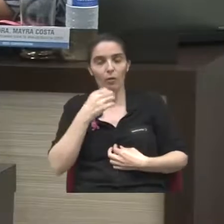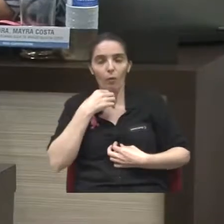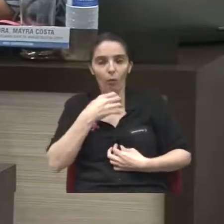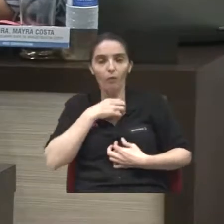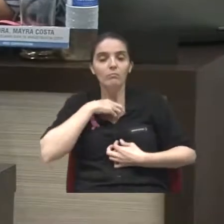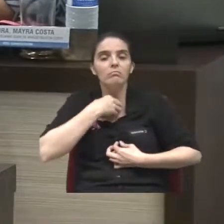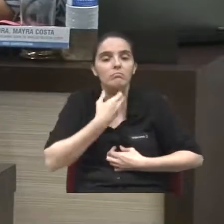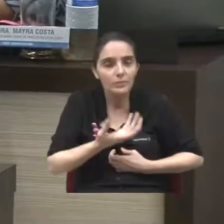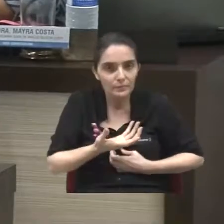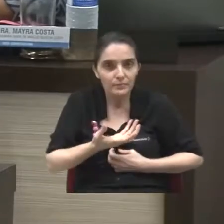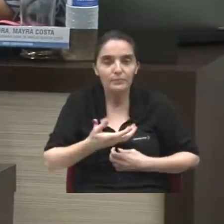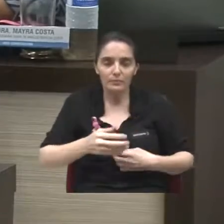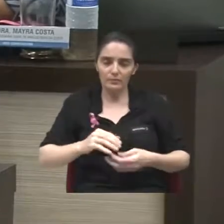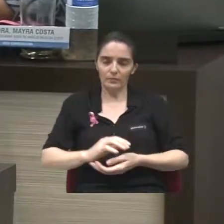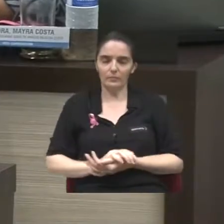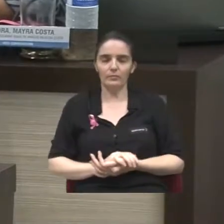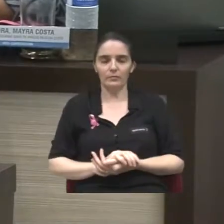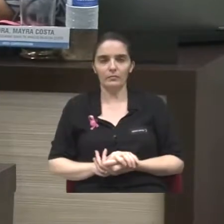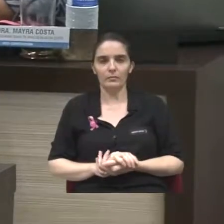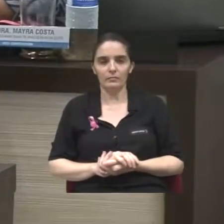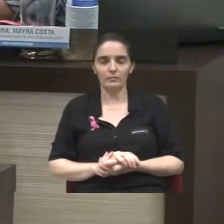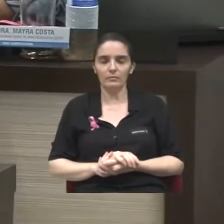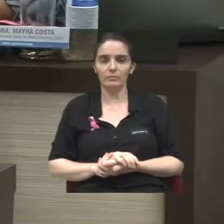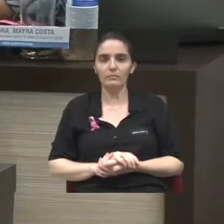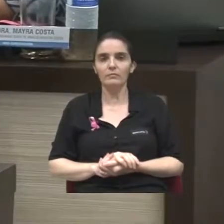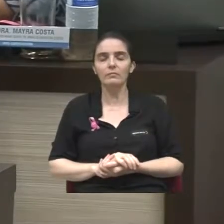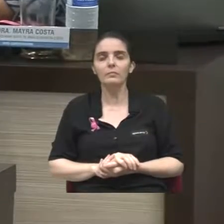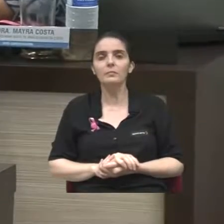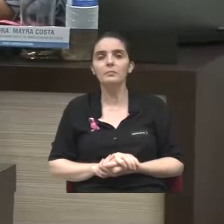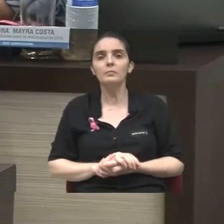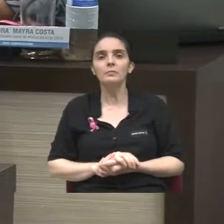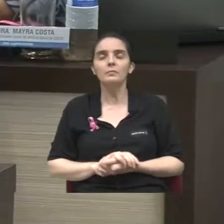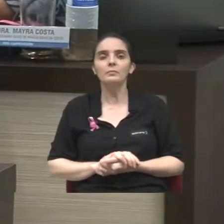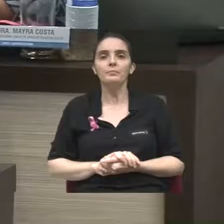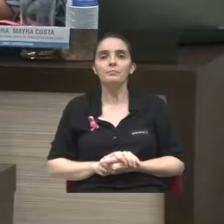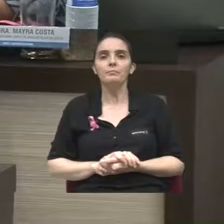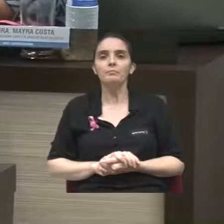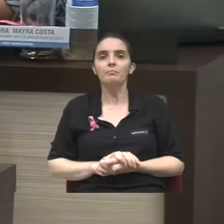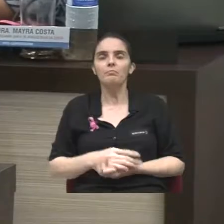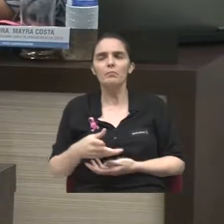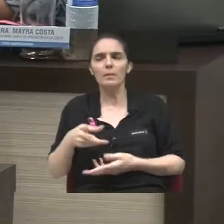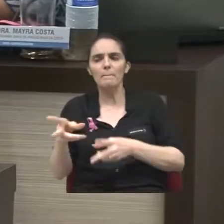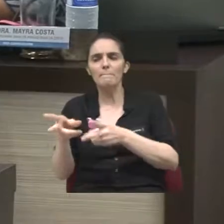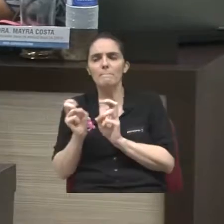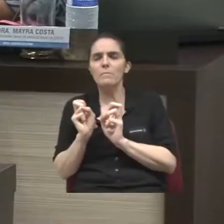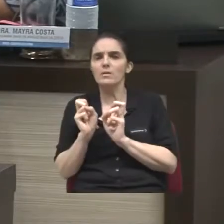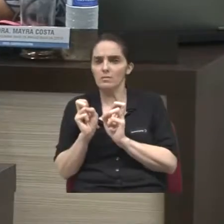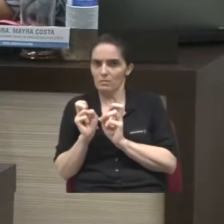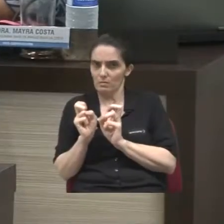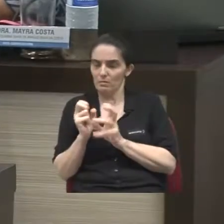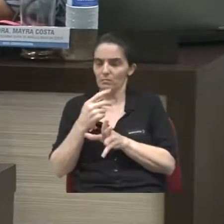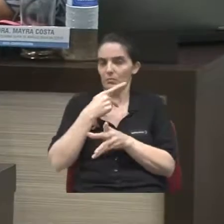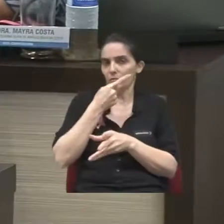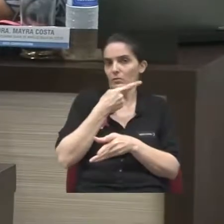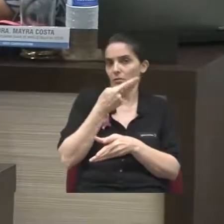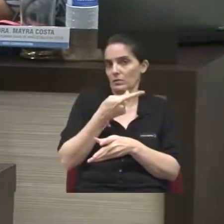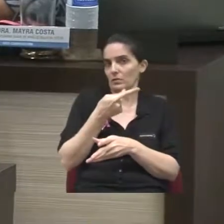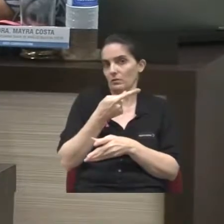que ela tenha engasgado. E a gente ouve muito falar que